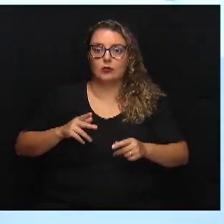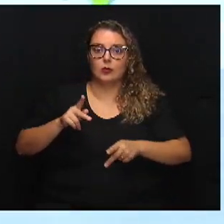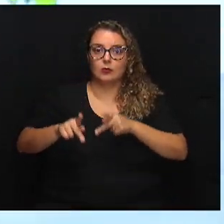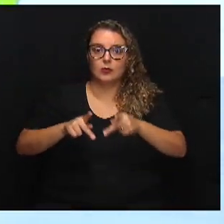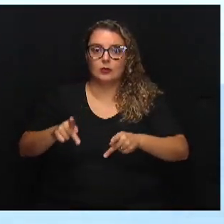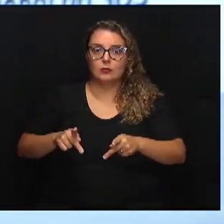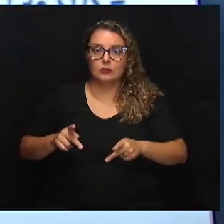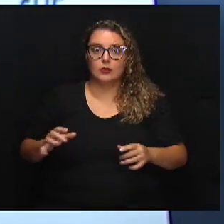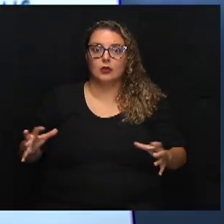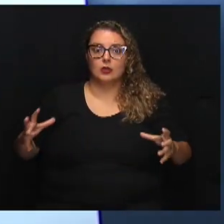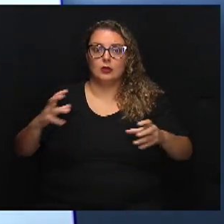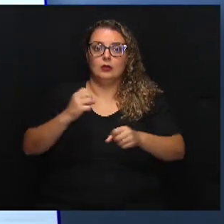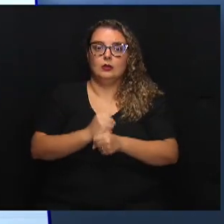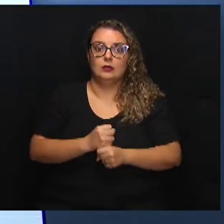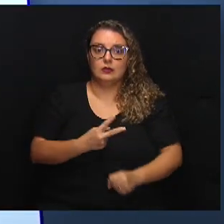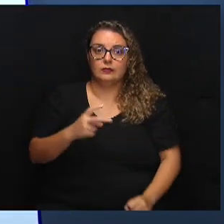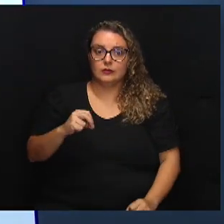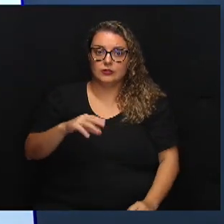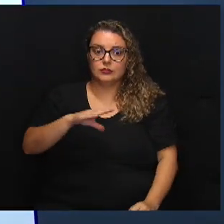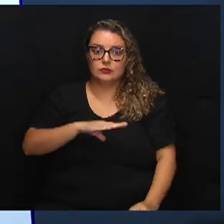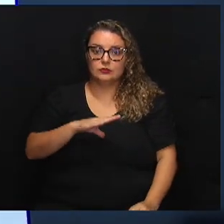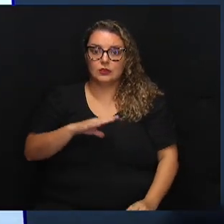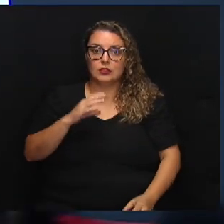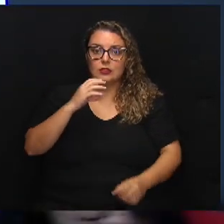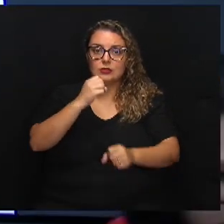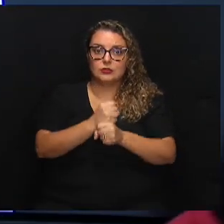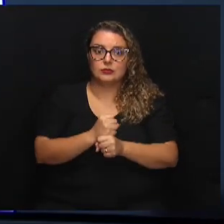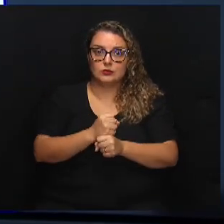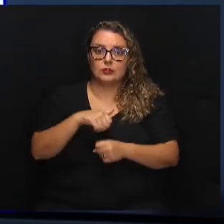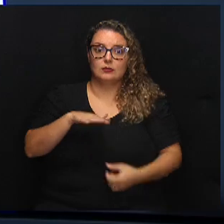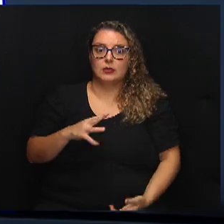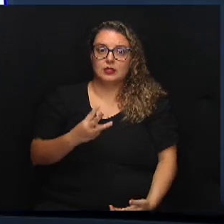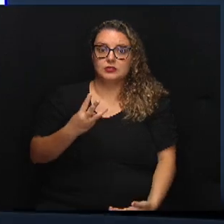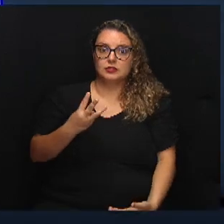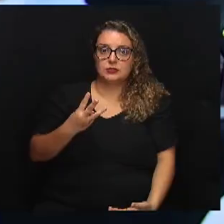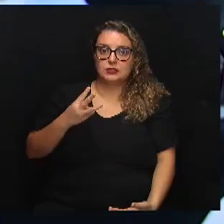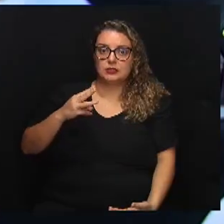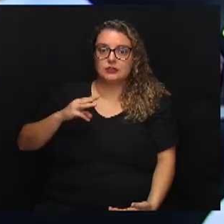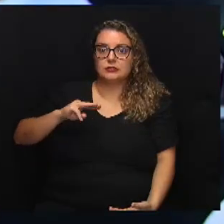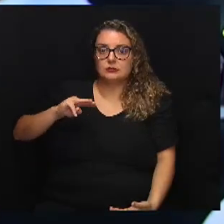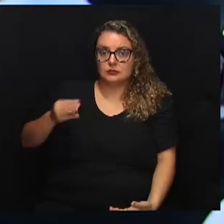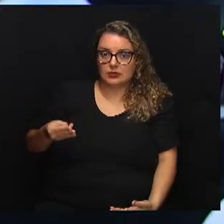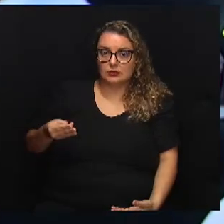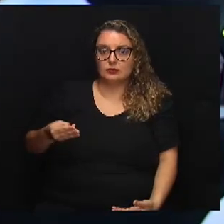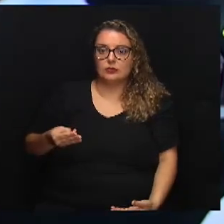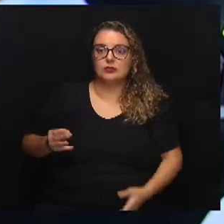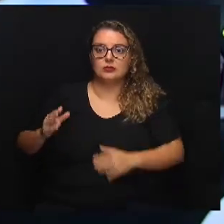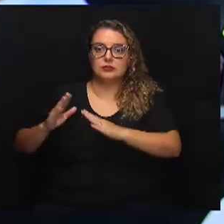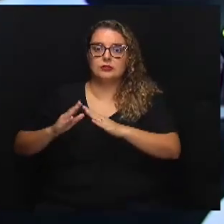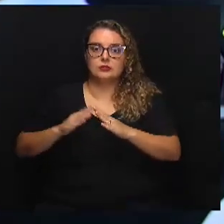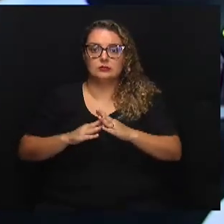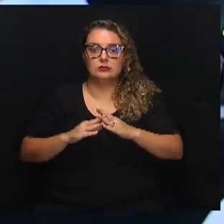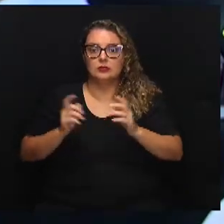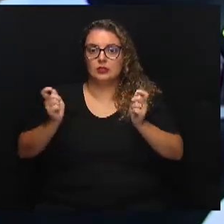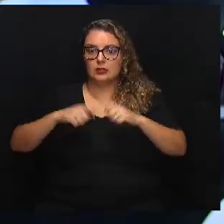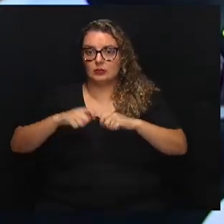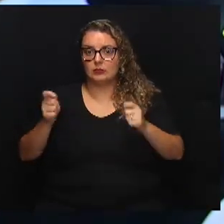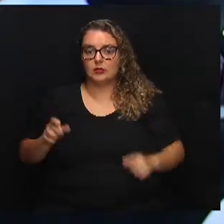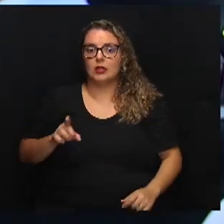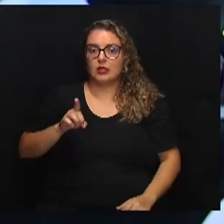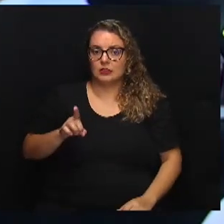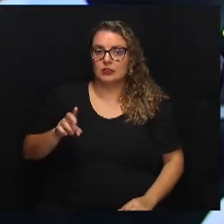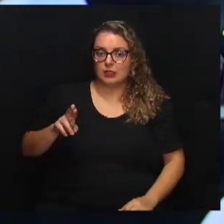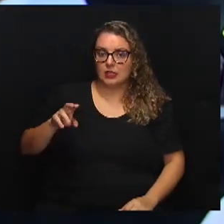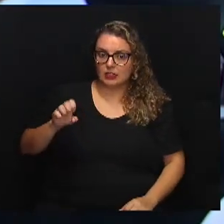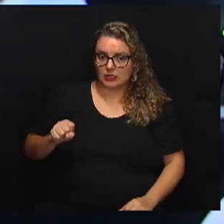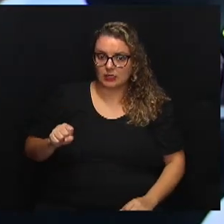concentra 20 municípios, somando mais de 3 milhões de habitantes. É impossível a DRS, no caso